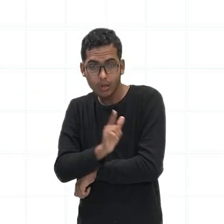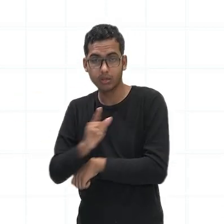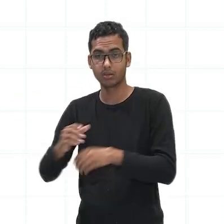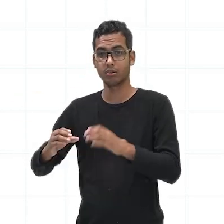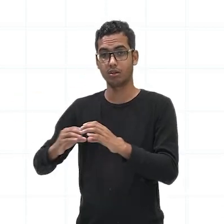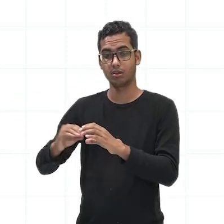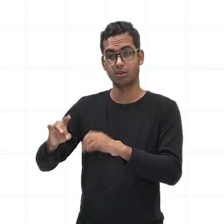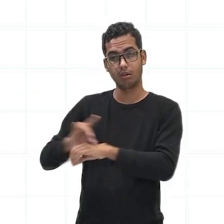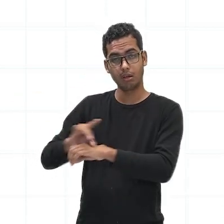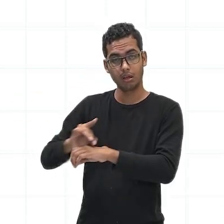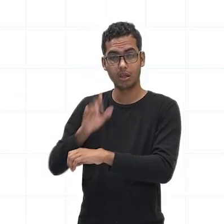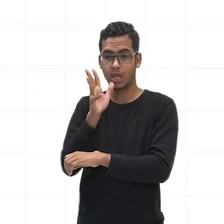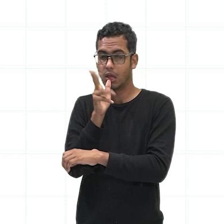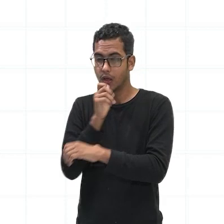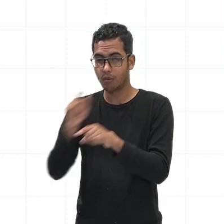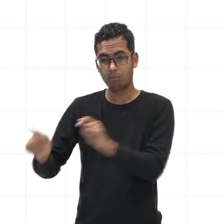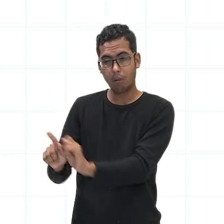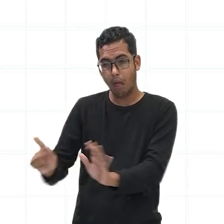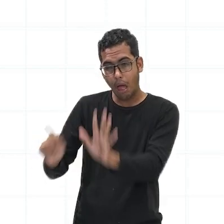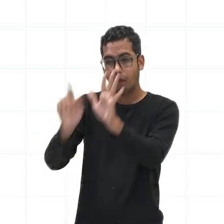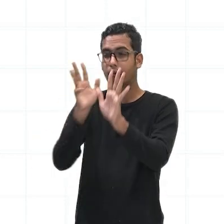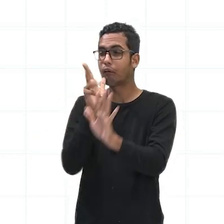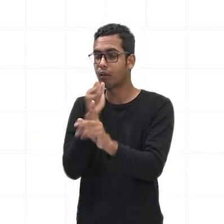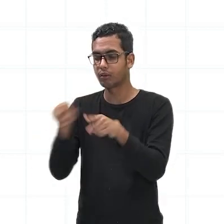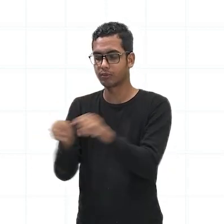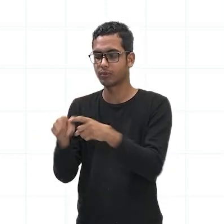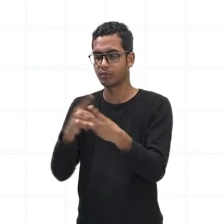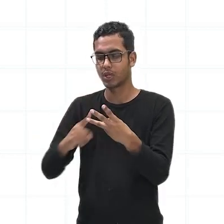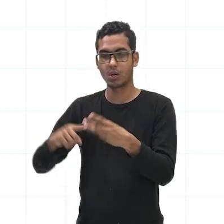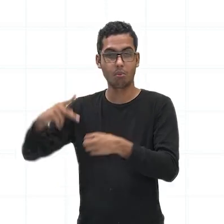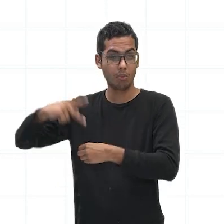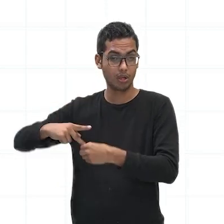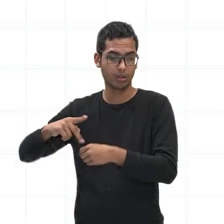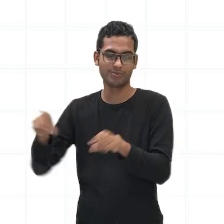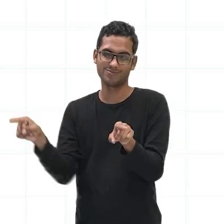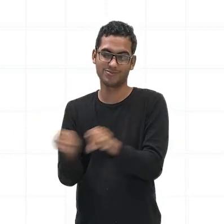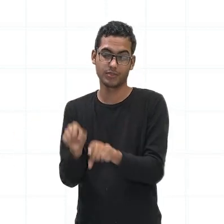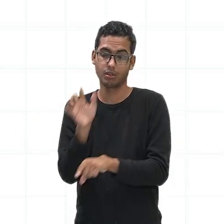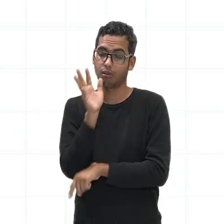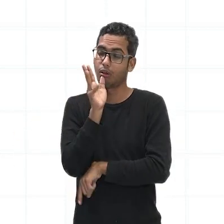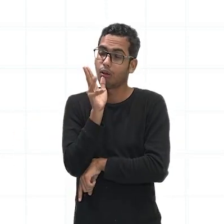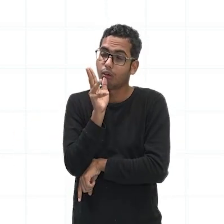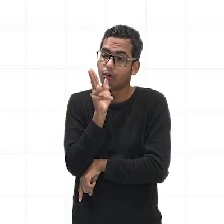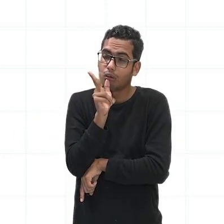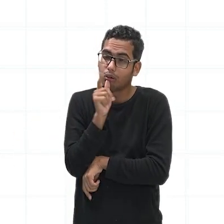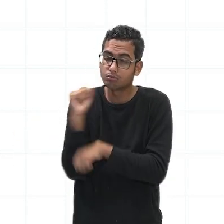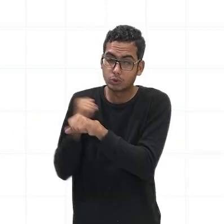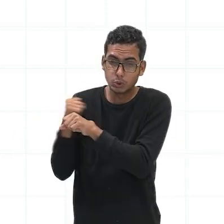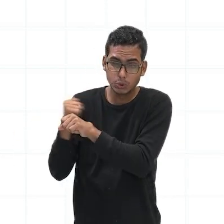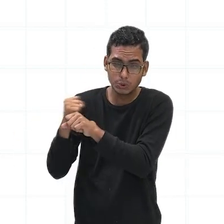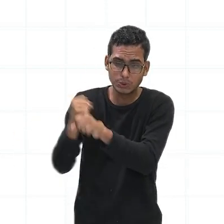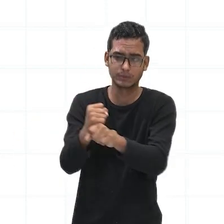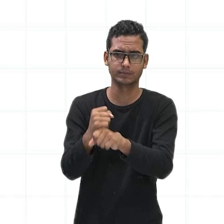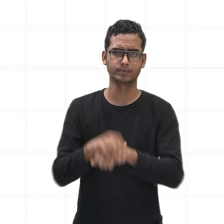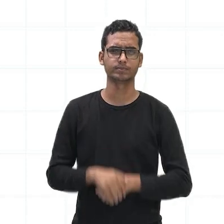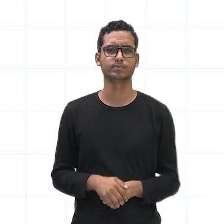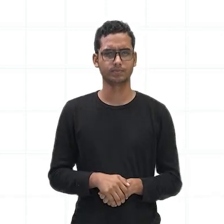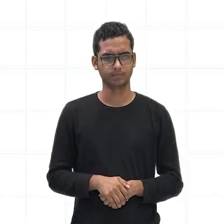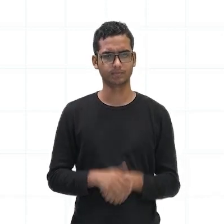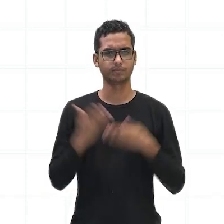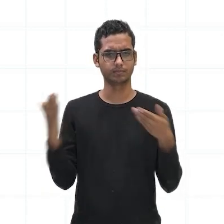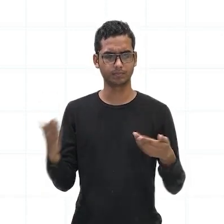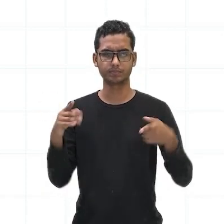sejam produzidos. Essas fontes são transformadas em fontes de energia secundária por meio das usinas